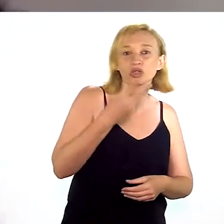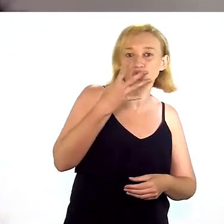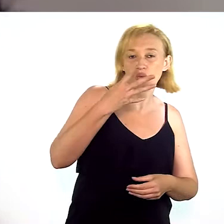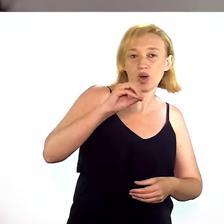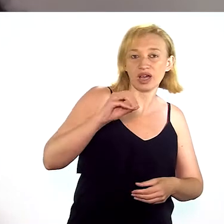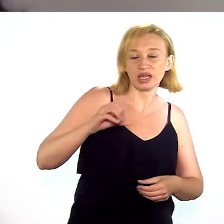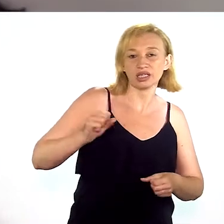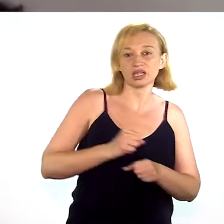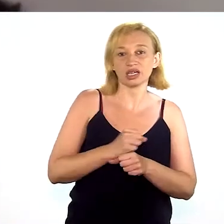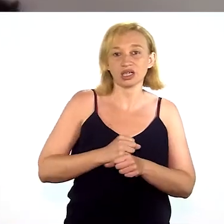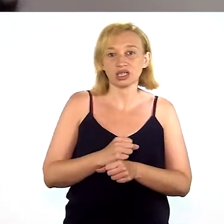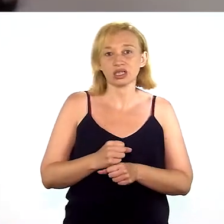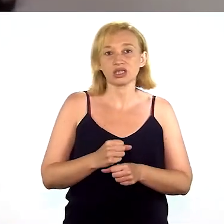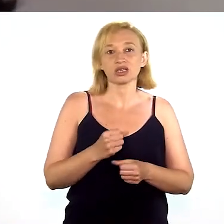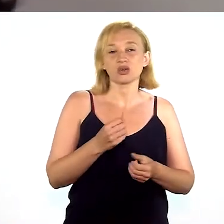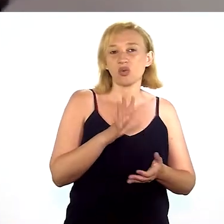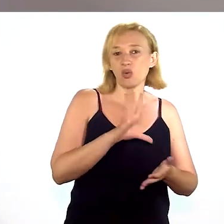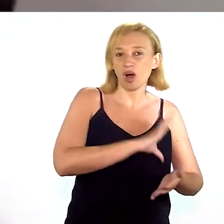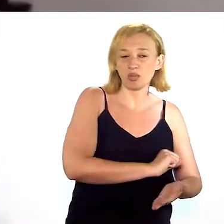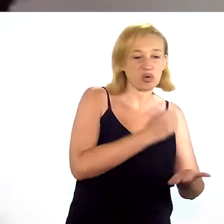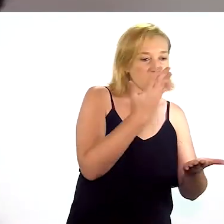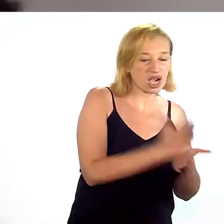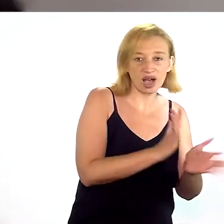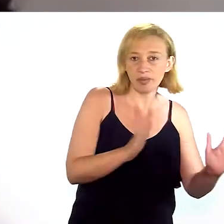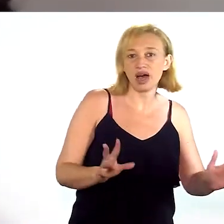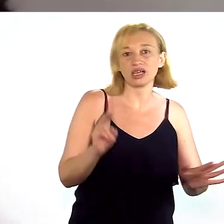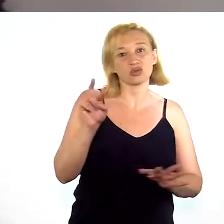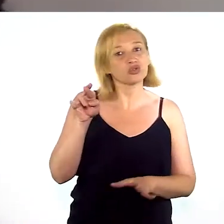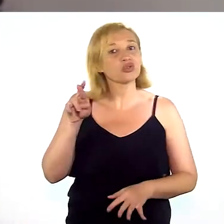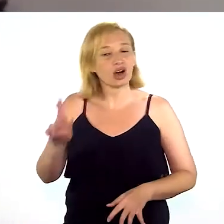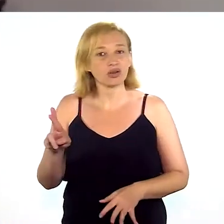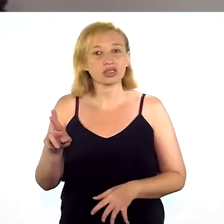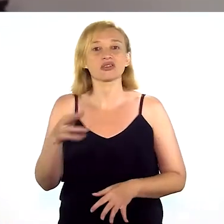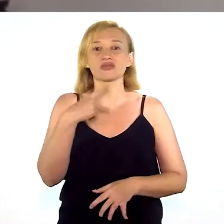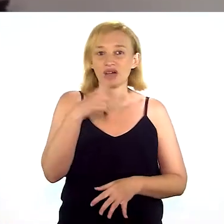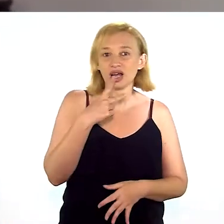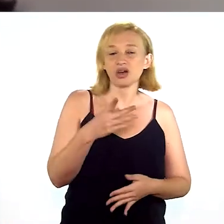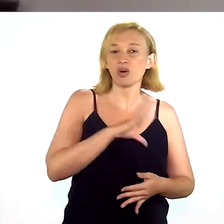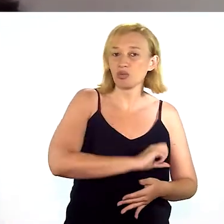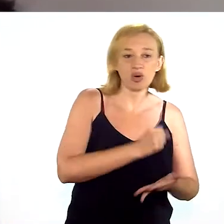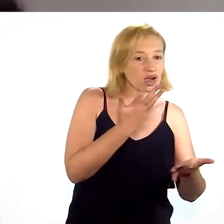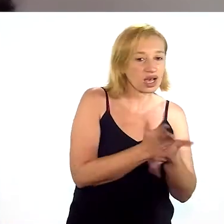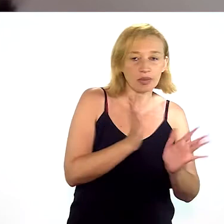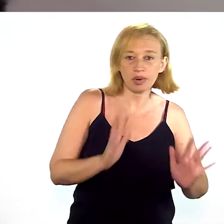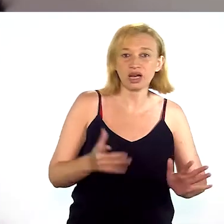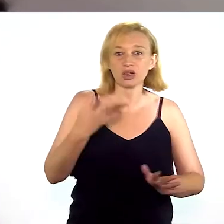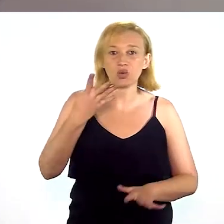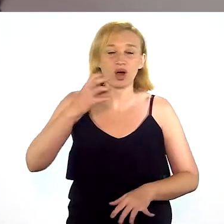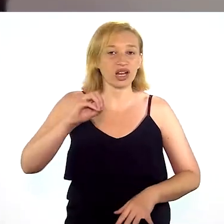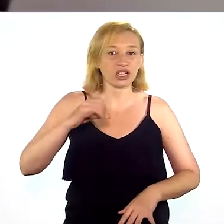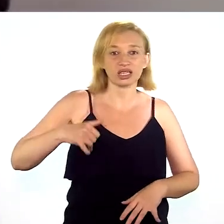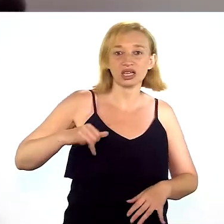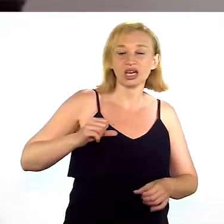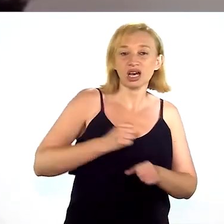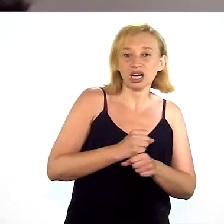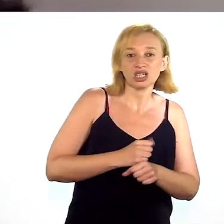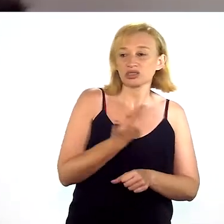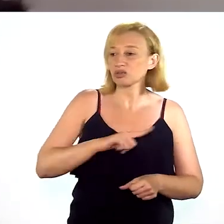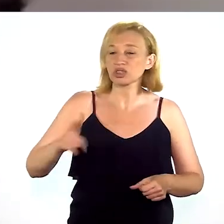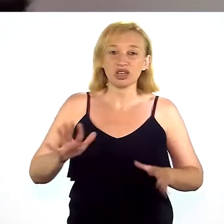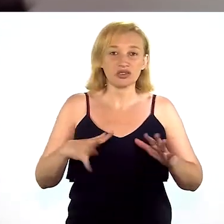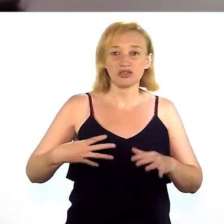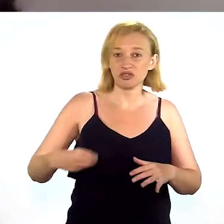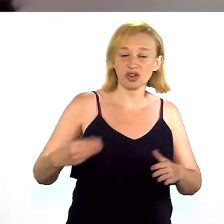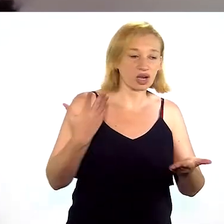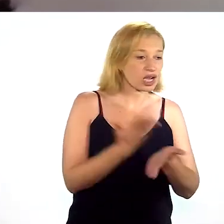40 anos, no qual os amores haviam falhado. O Walter fala isso, né? Os amores haviam falhado. Ter 40 anos, não